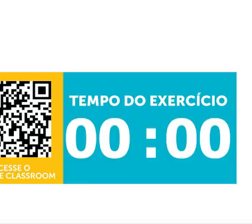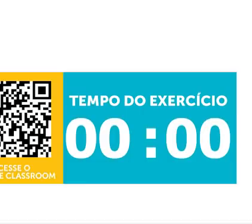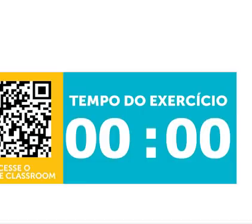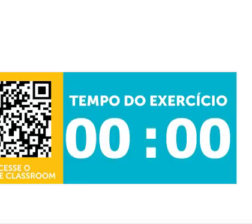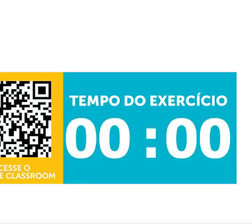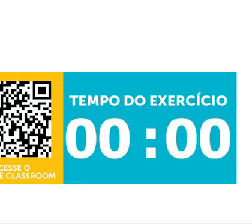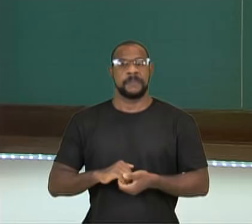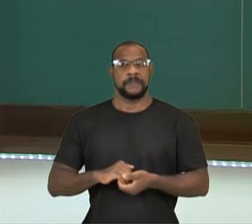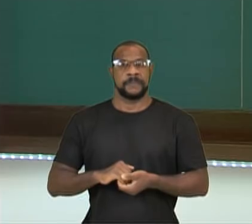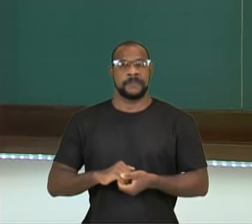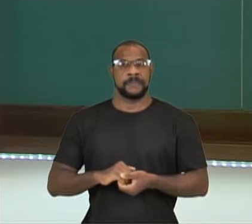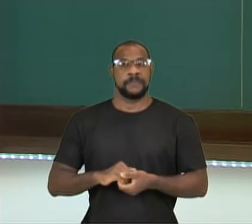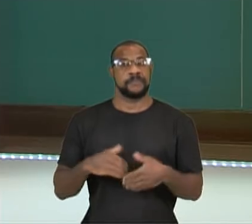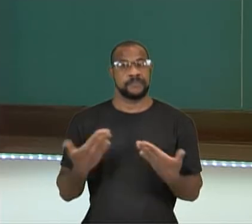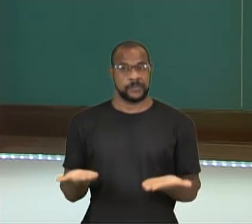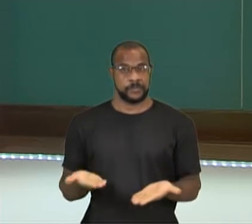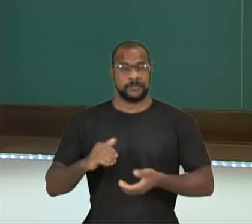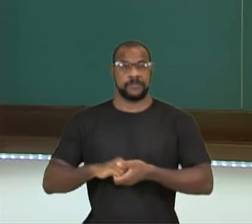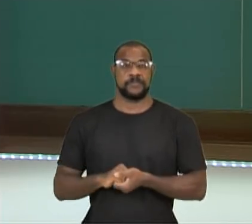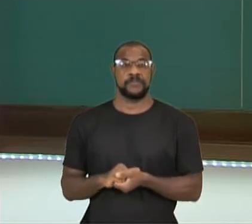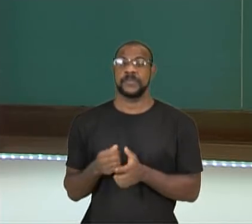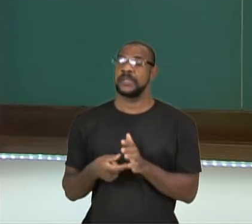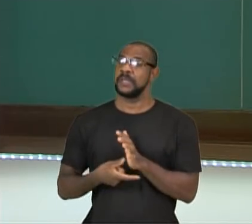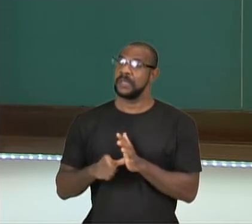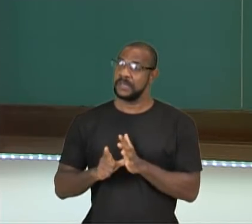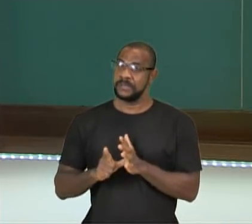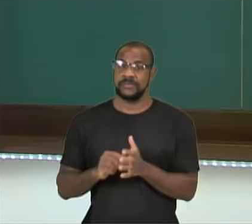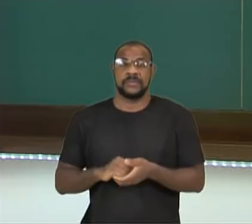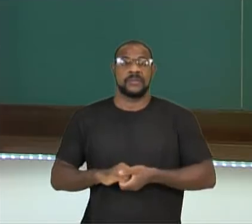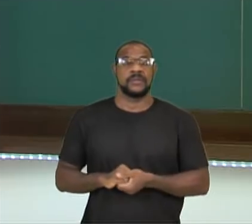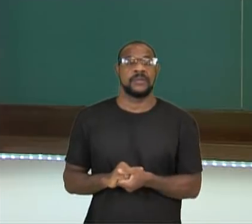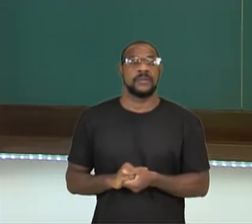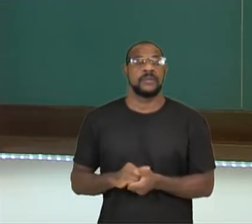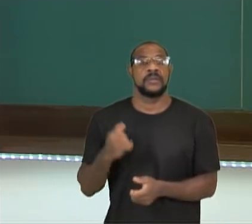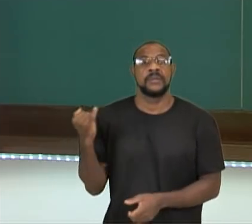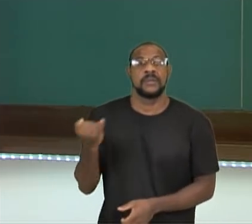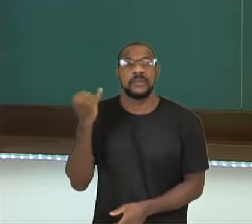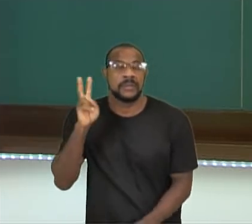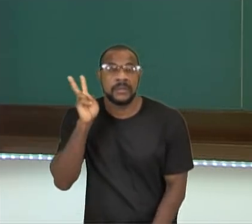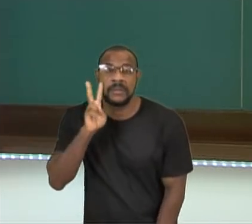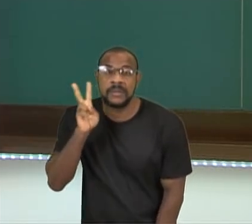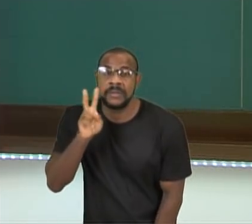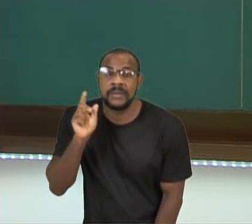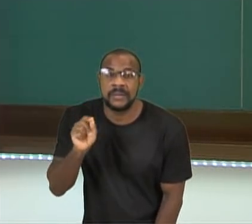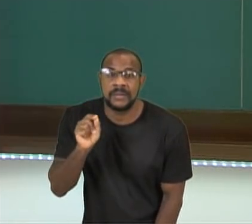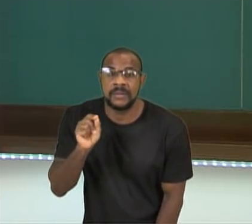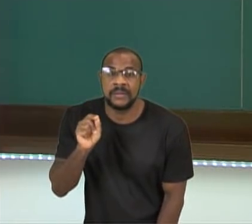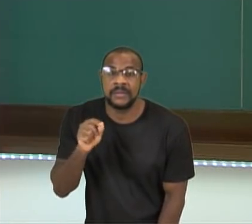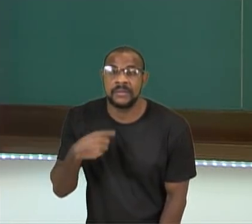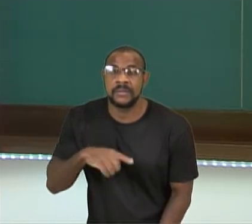a leitura de dois depoimentos, de dois autores diferentes. Vamos lá? Mais um tempinho para responder essa.